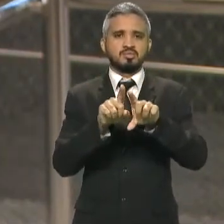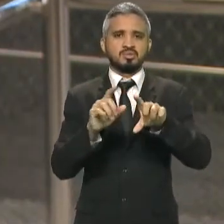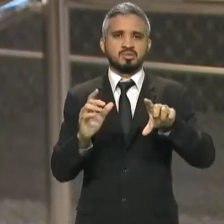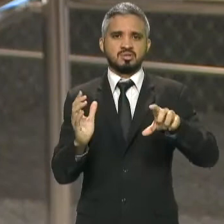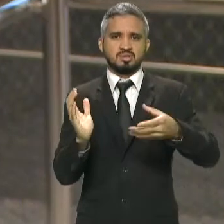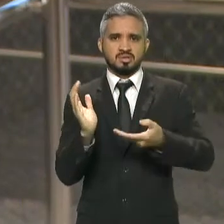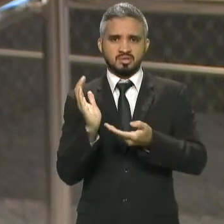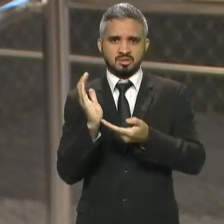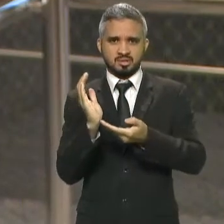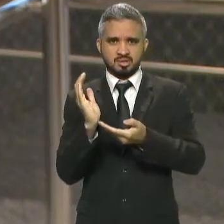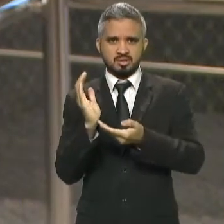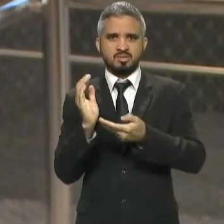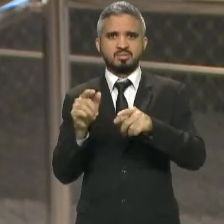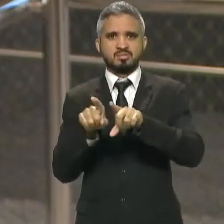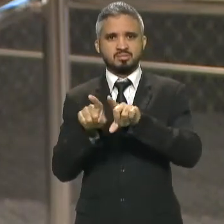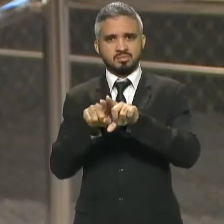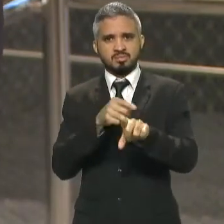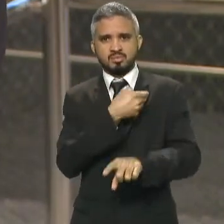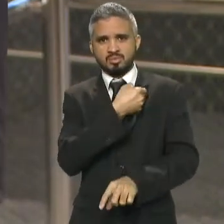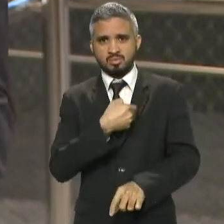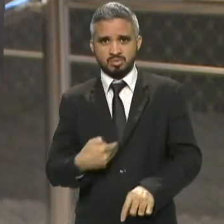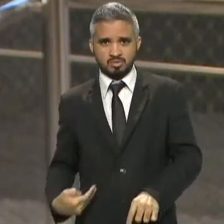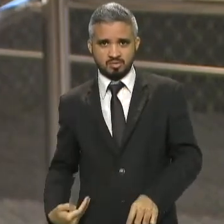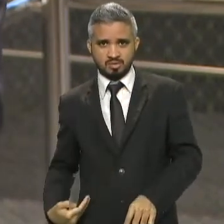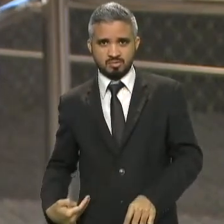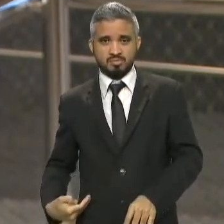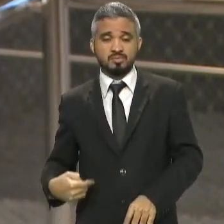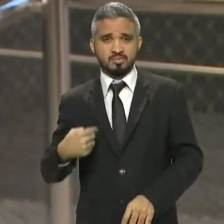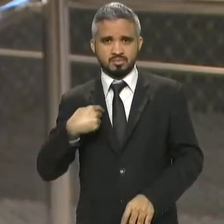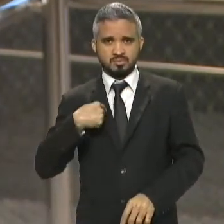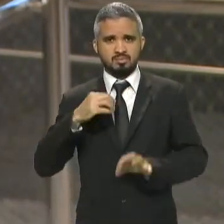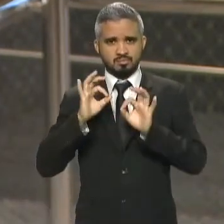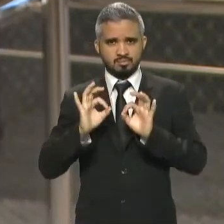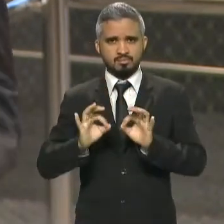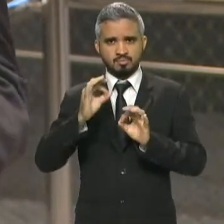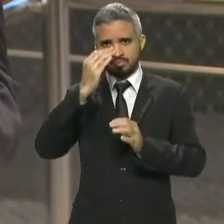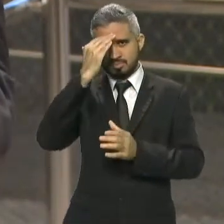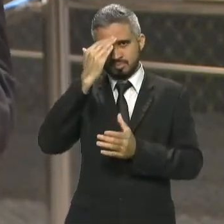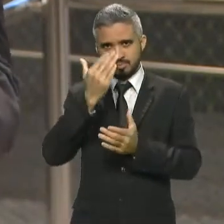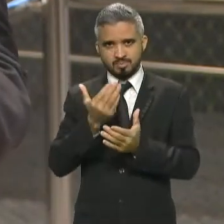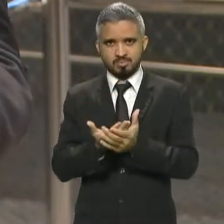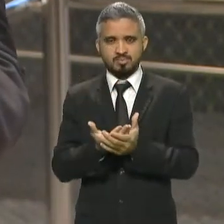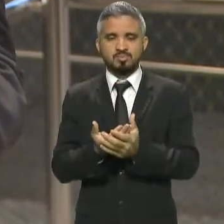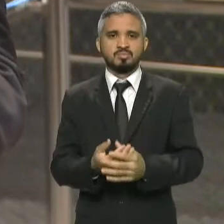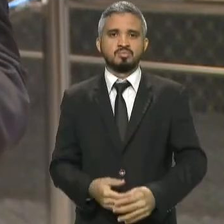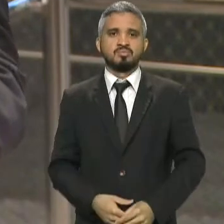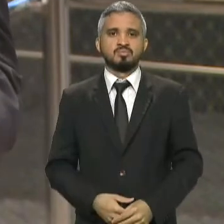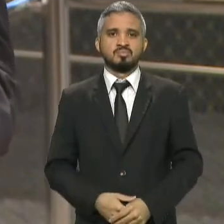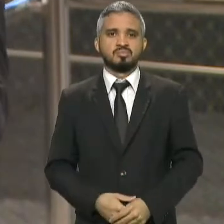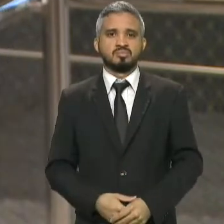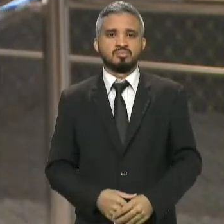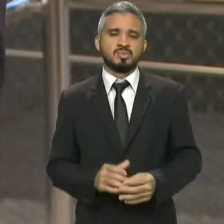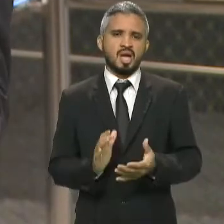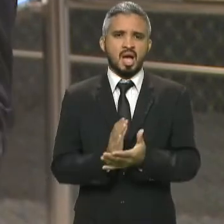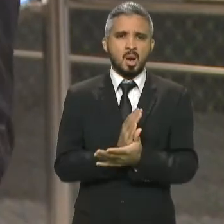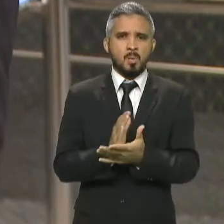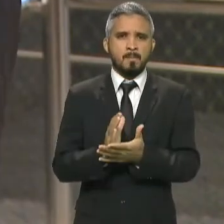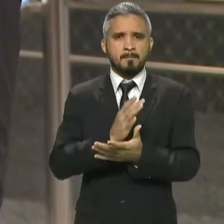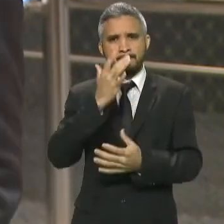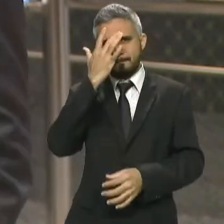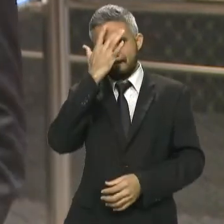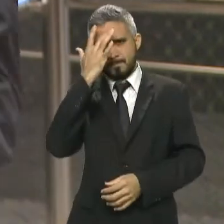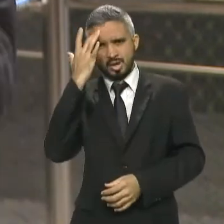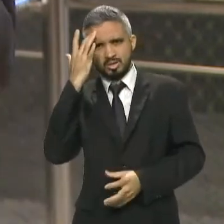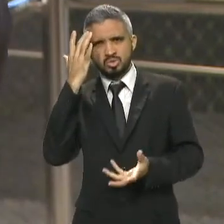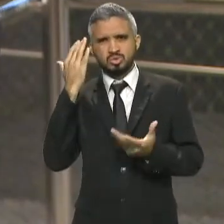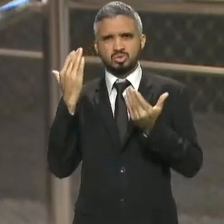ao Governo do Estado. Eu acredito na candidatura por tudo aquilo que eu estou vendo. Algumas pessoas ainda ficam, cada um tem seu